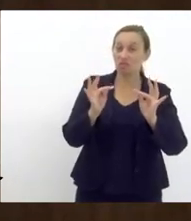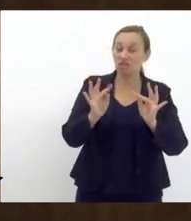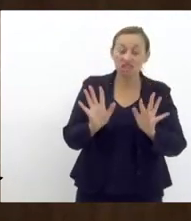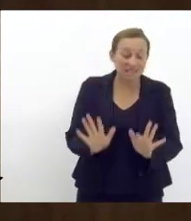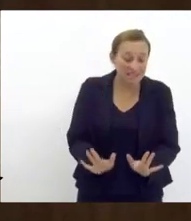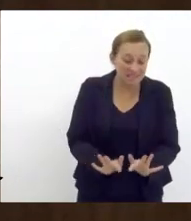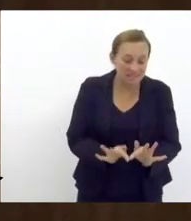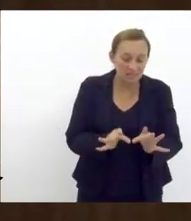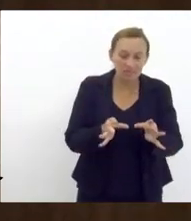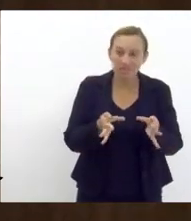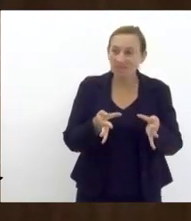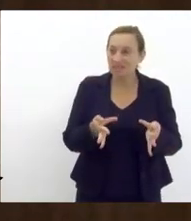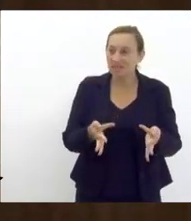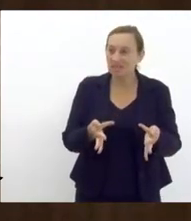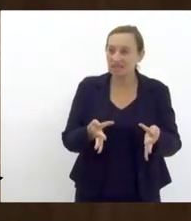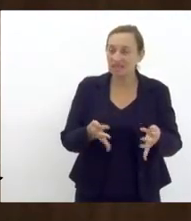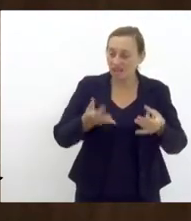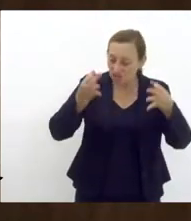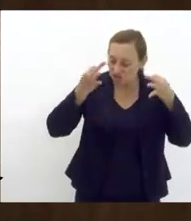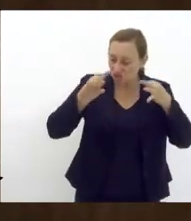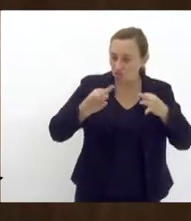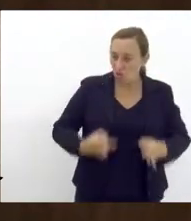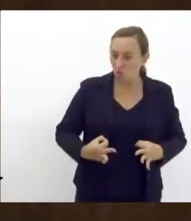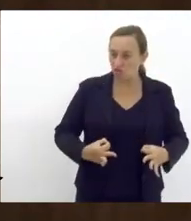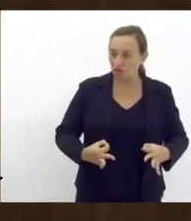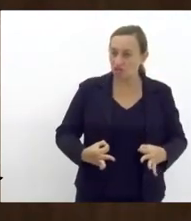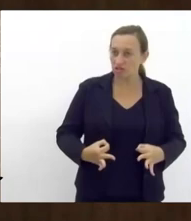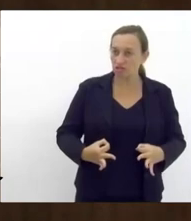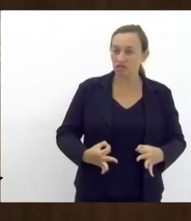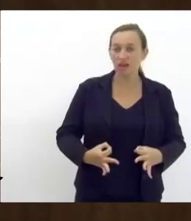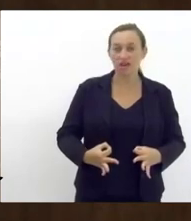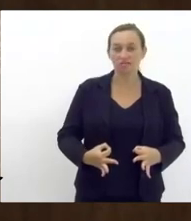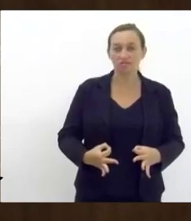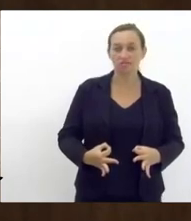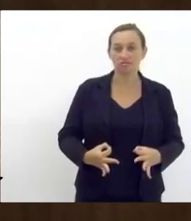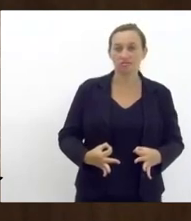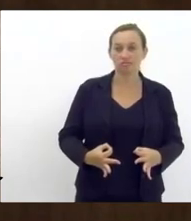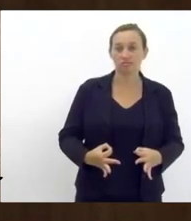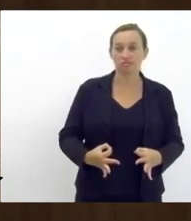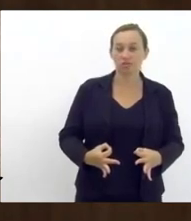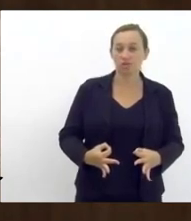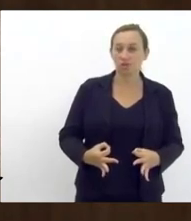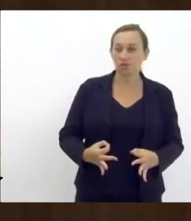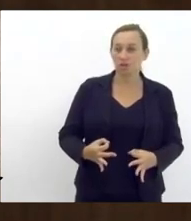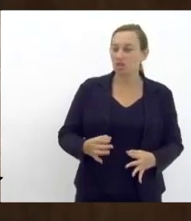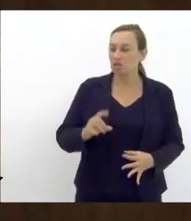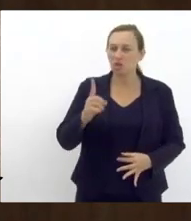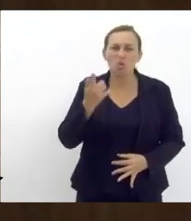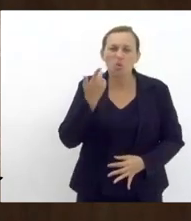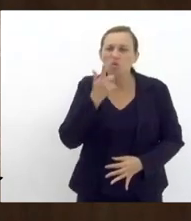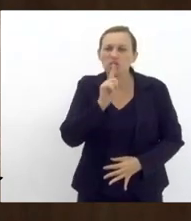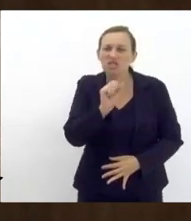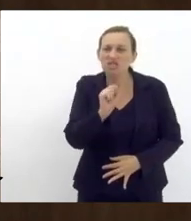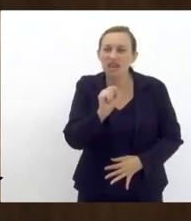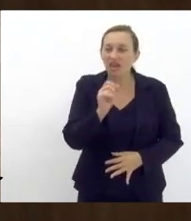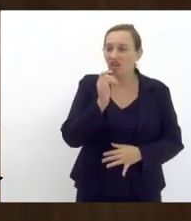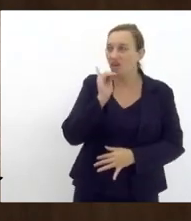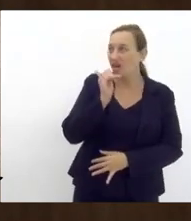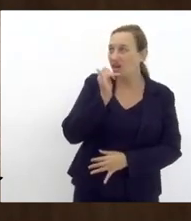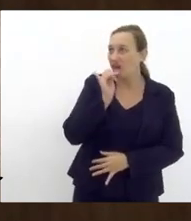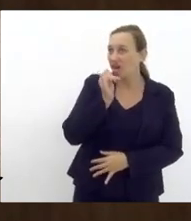simplicidade de honestidade E isso não se consegue com